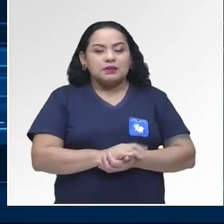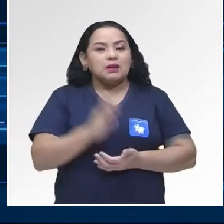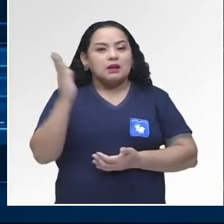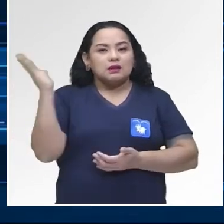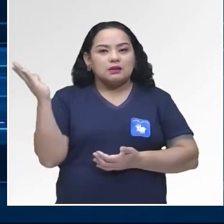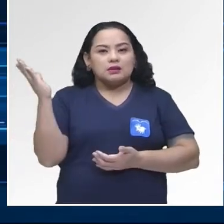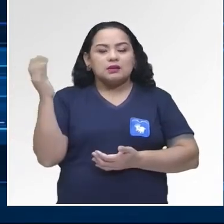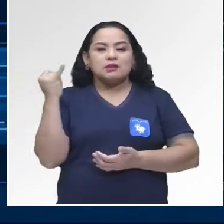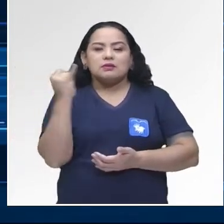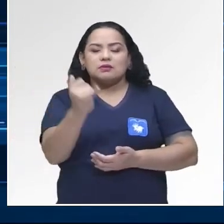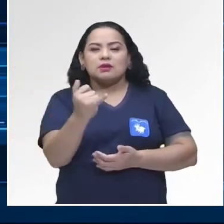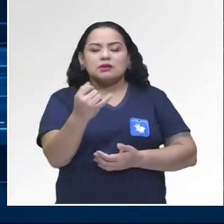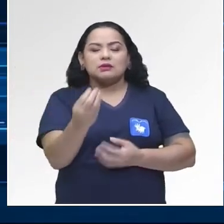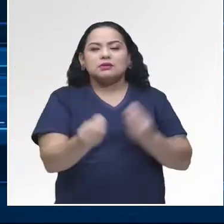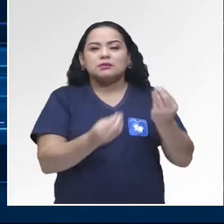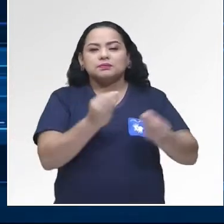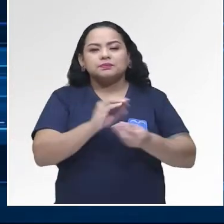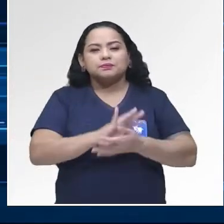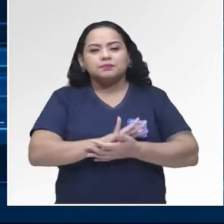pouco então da questão